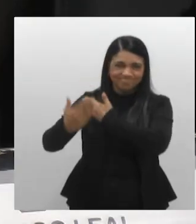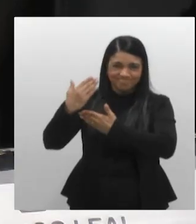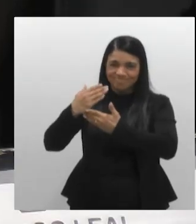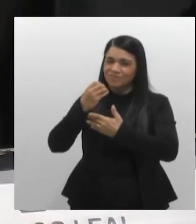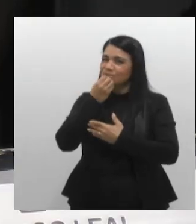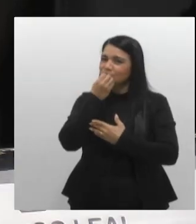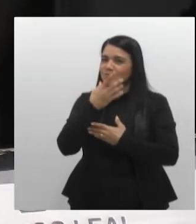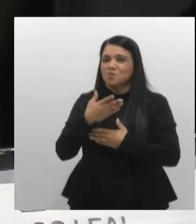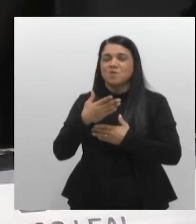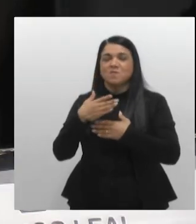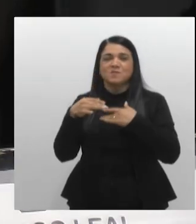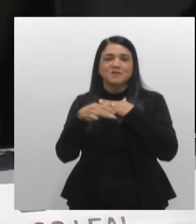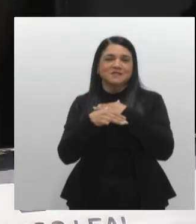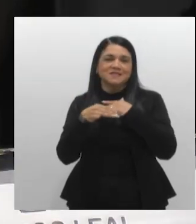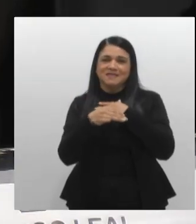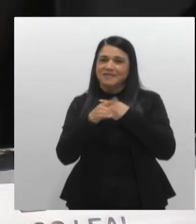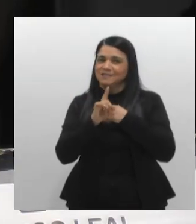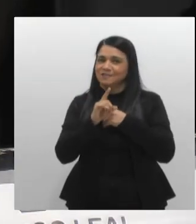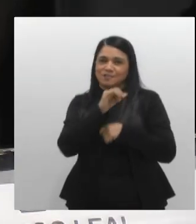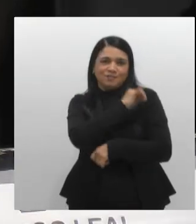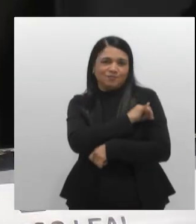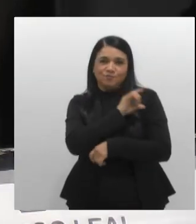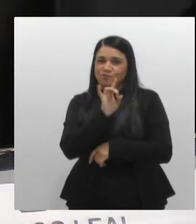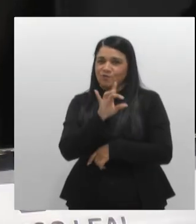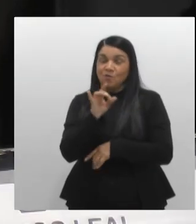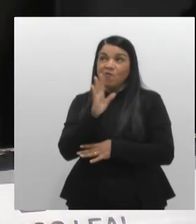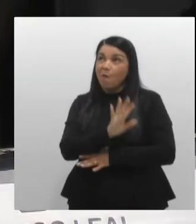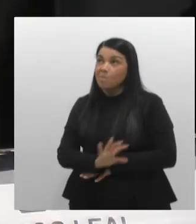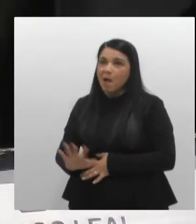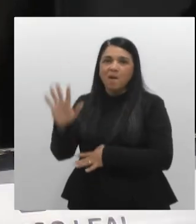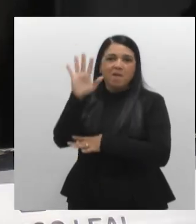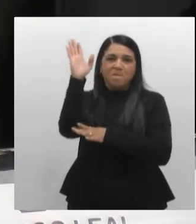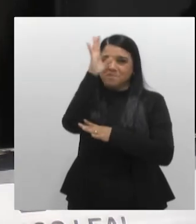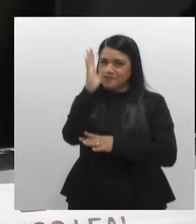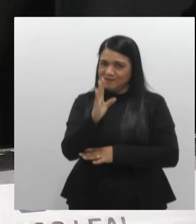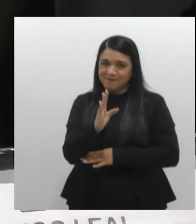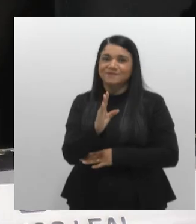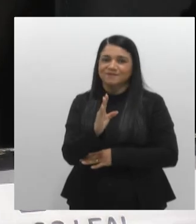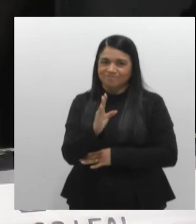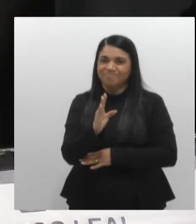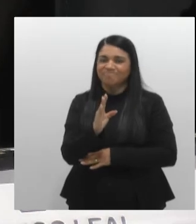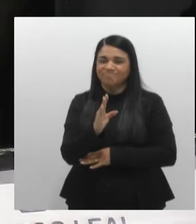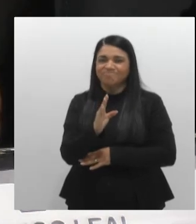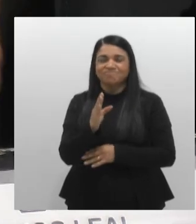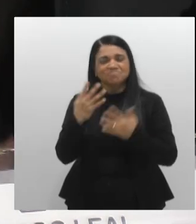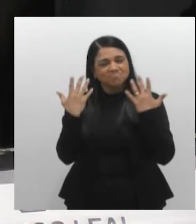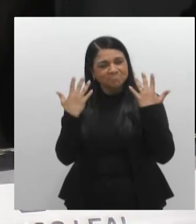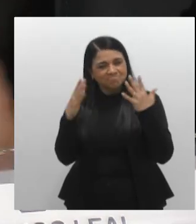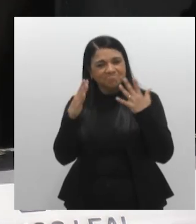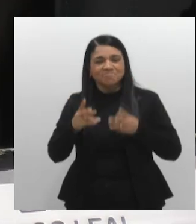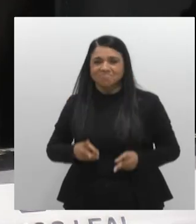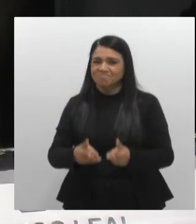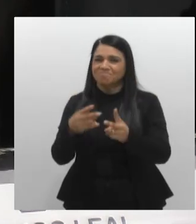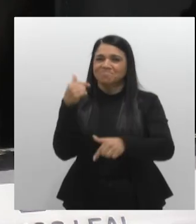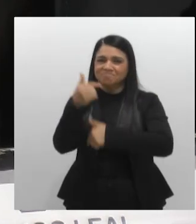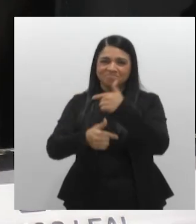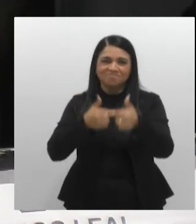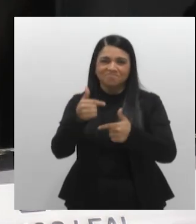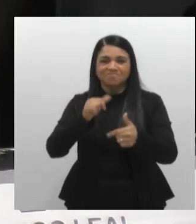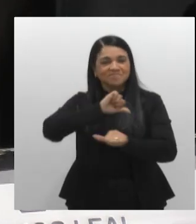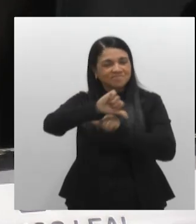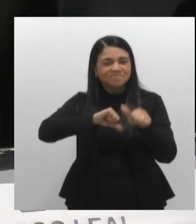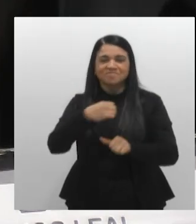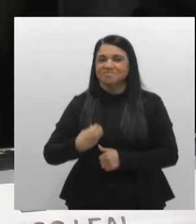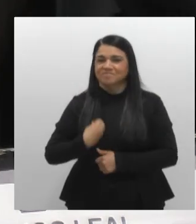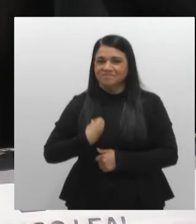do Rio de Janeiro, foi para todo o Brasil. Parabéns à nossa Arquidiocese e por aqueles que continuam essa obra maravilhosa de transformação de vidas.